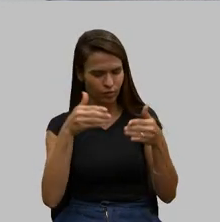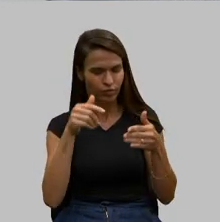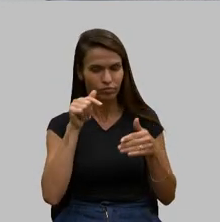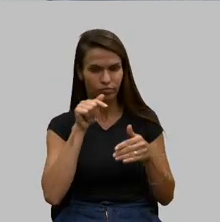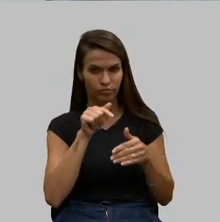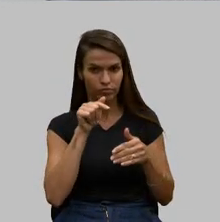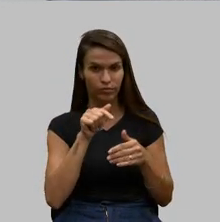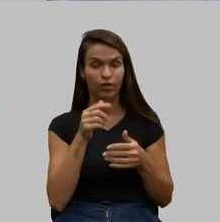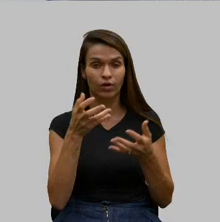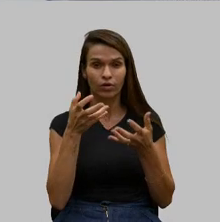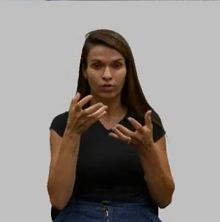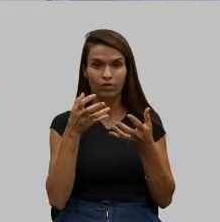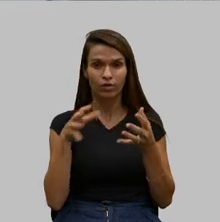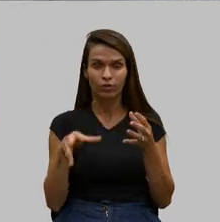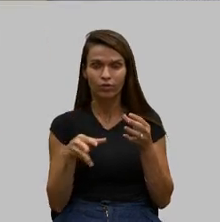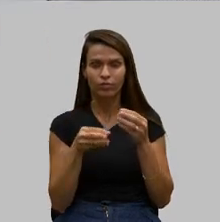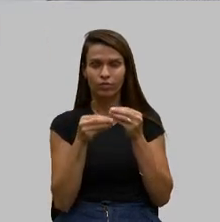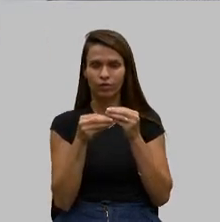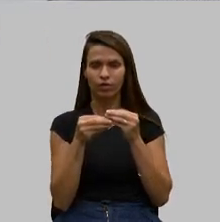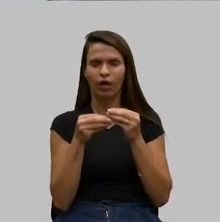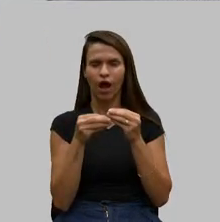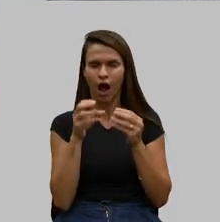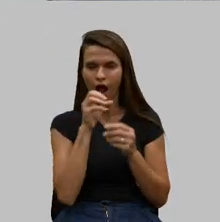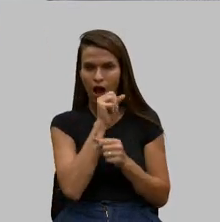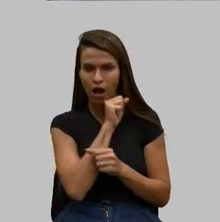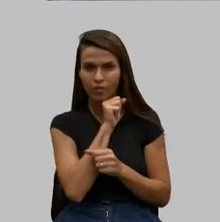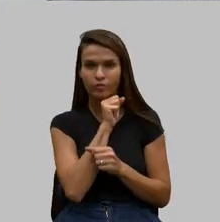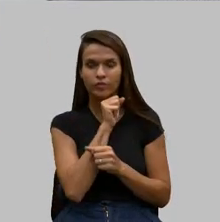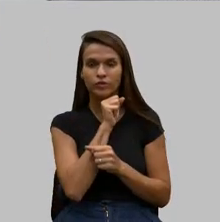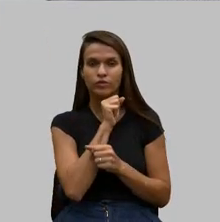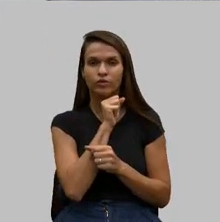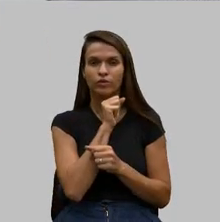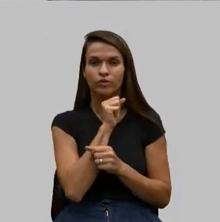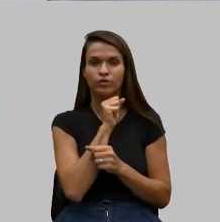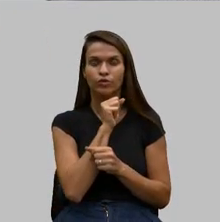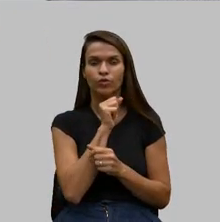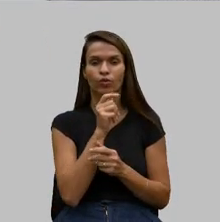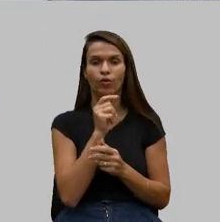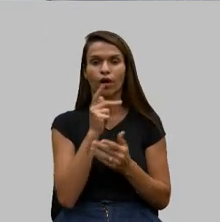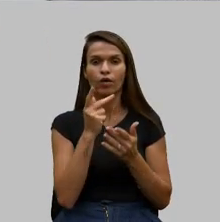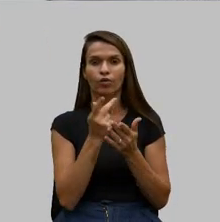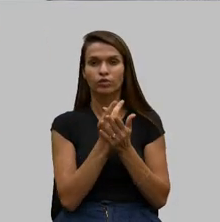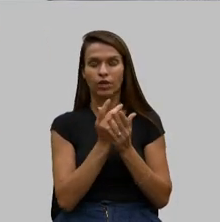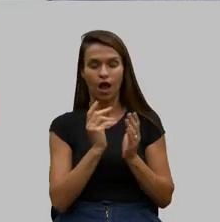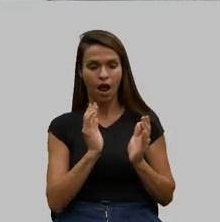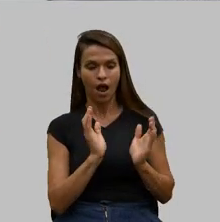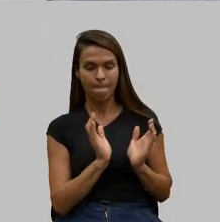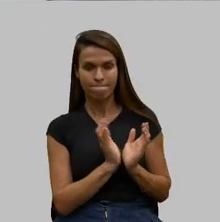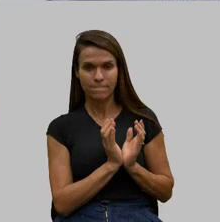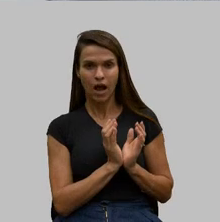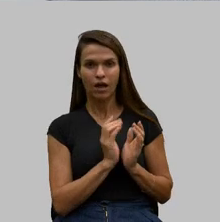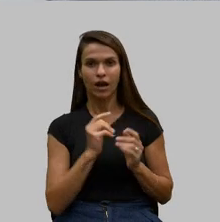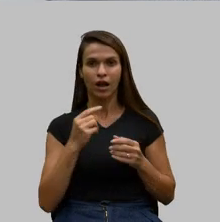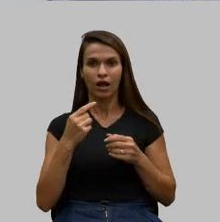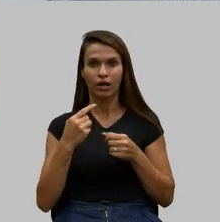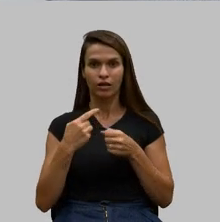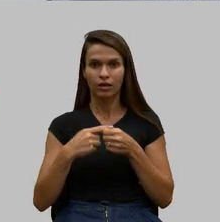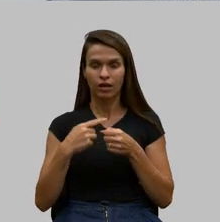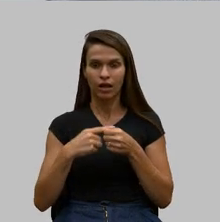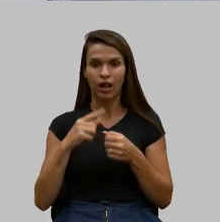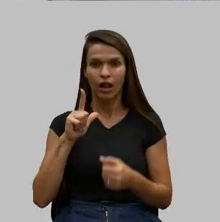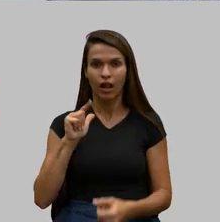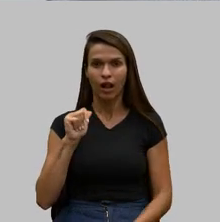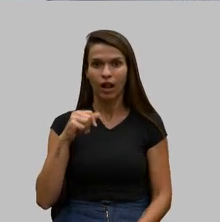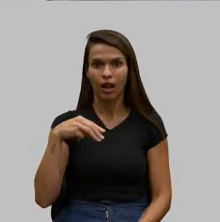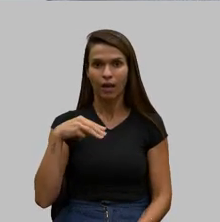falar um pouquinho bem rápido de uma passagem da pai da minha cidade de Lambari lambari tem uma